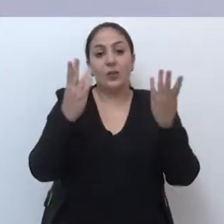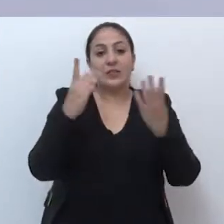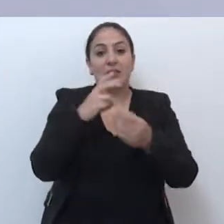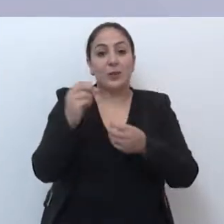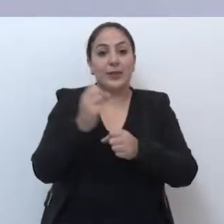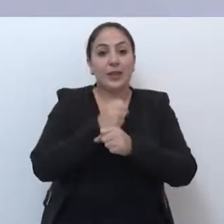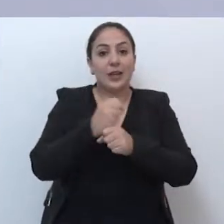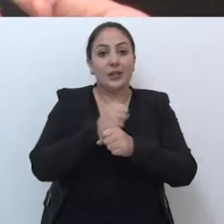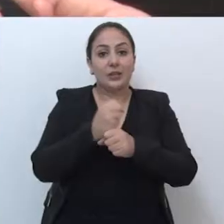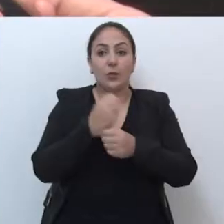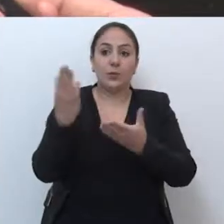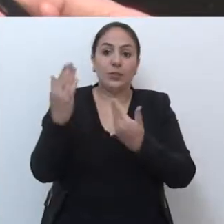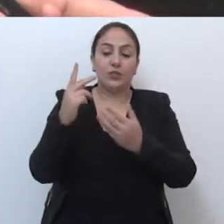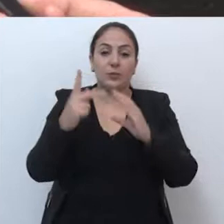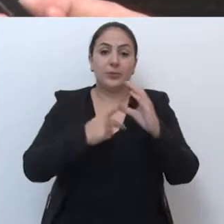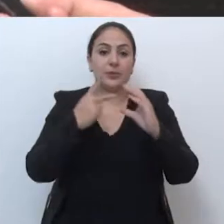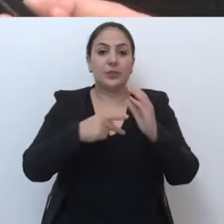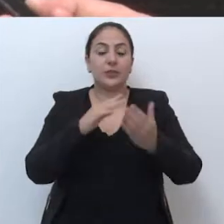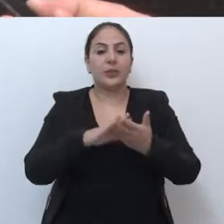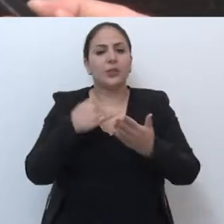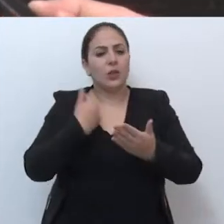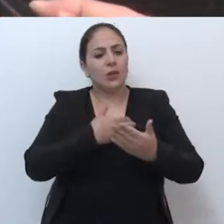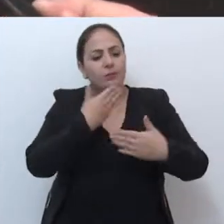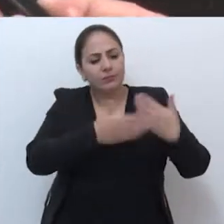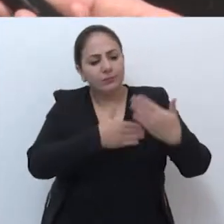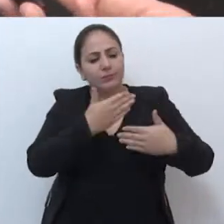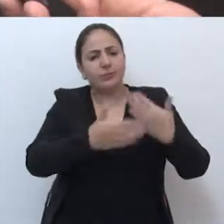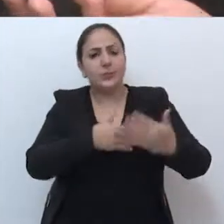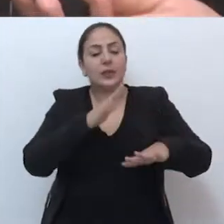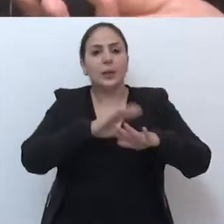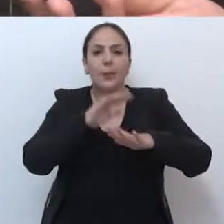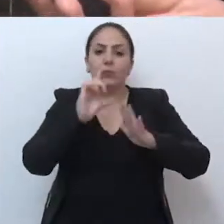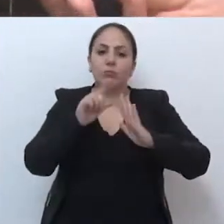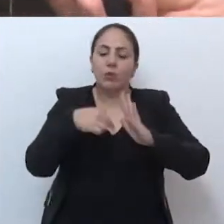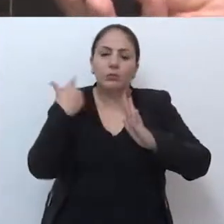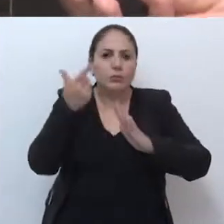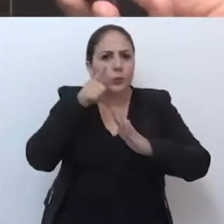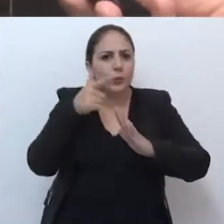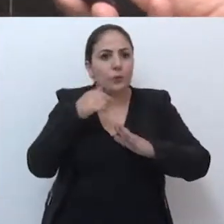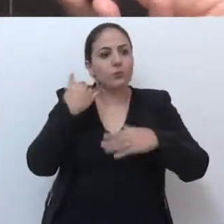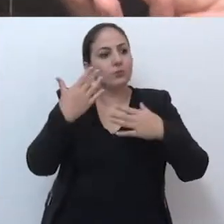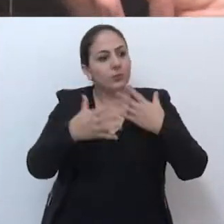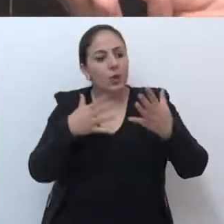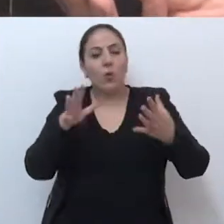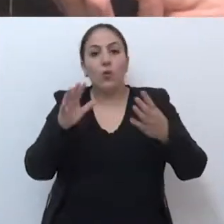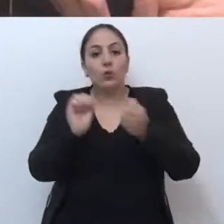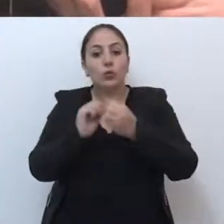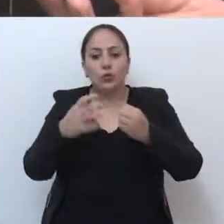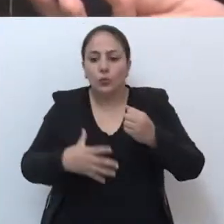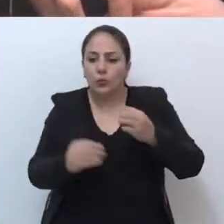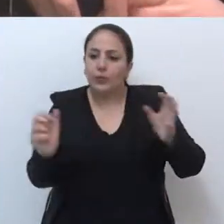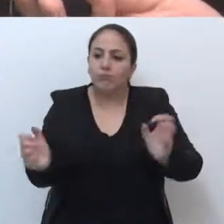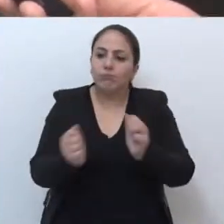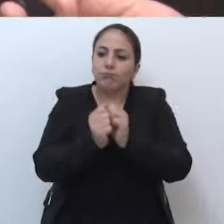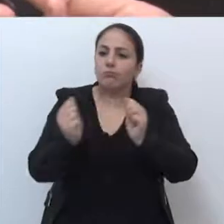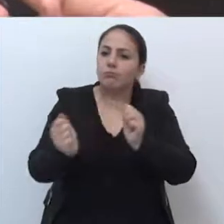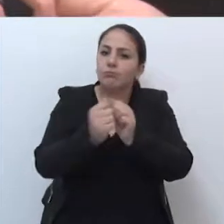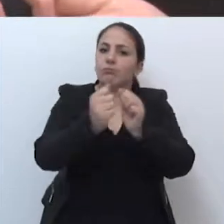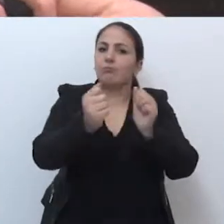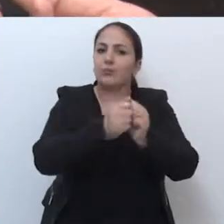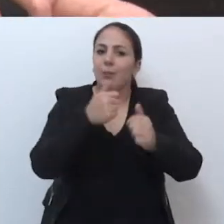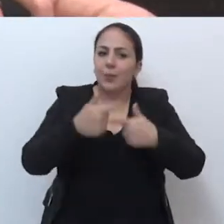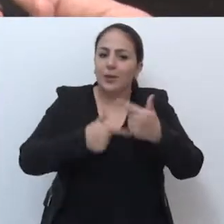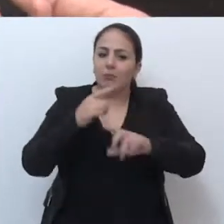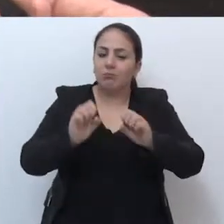de Vereadores. A gente foi seguindo, mais adiante a gente foi se incorporando, os filhos junto com ele na imobiliária